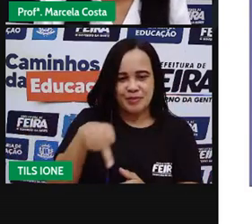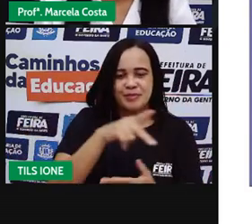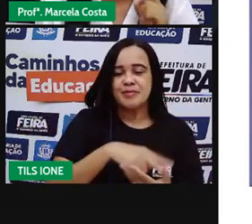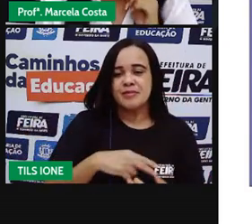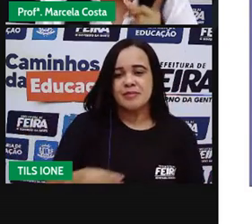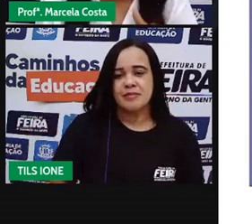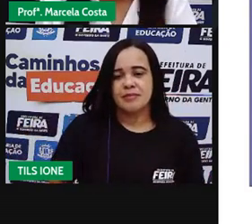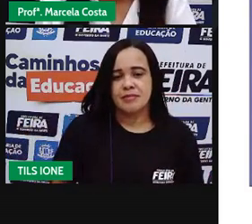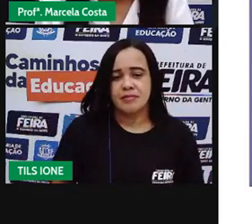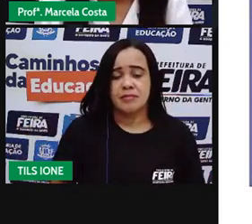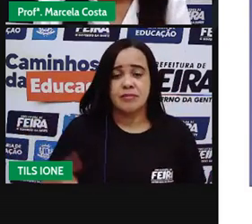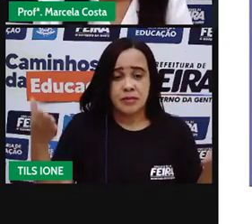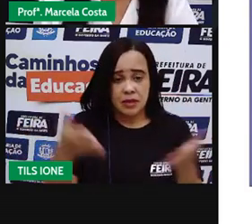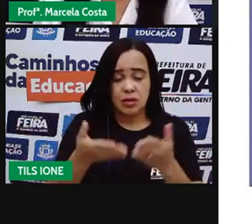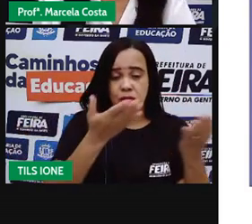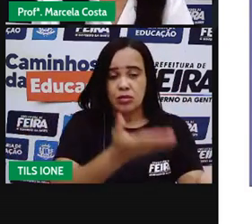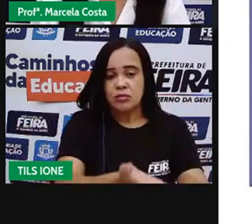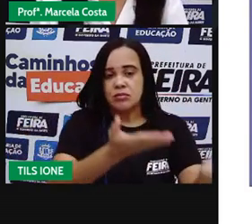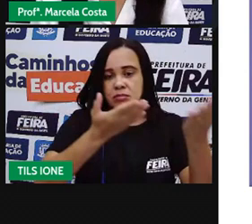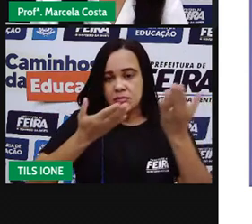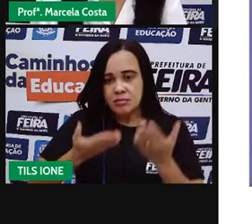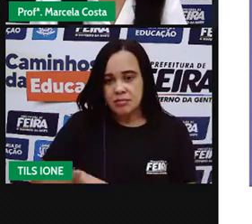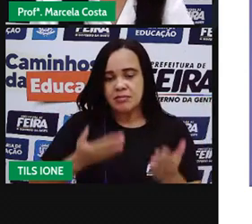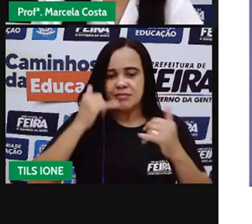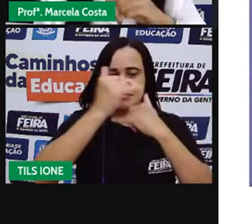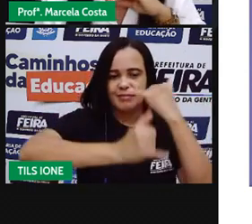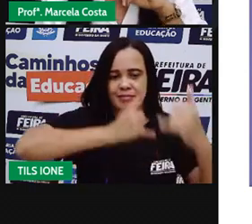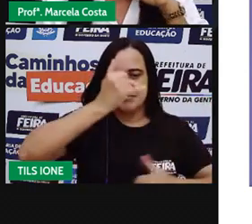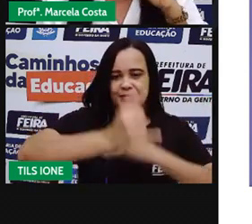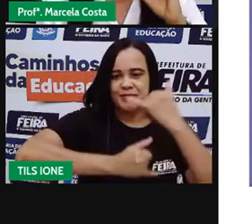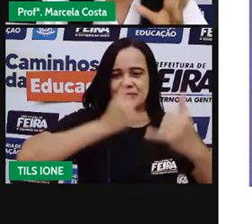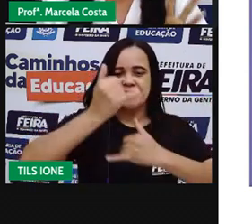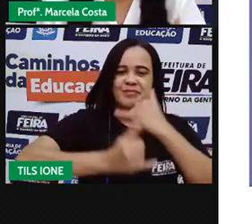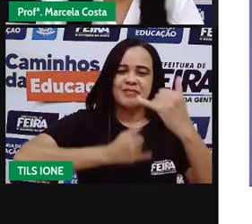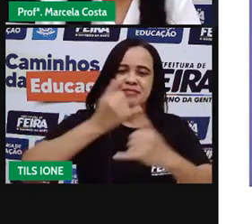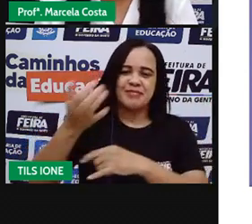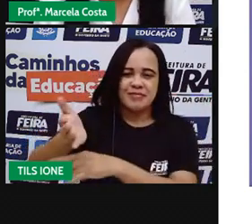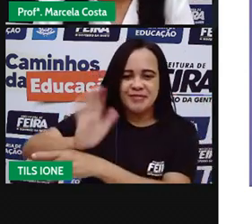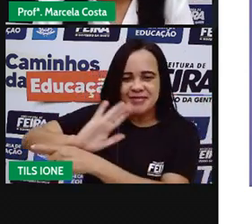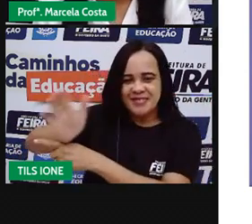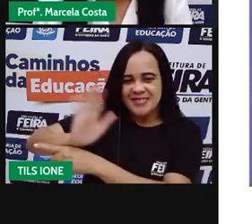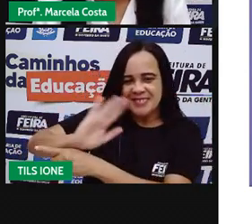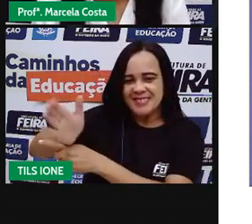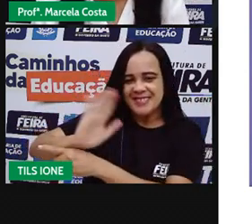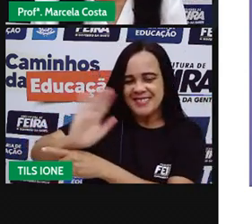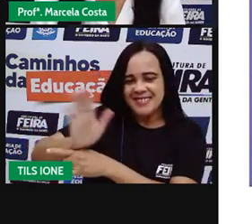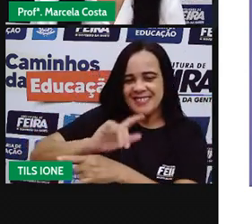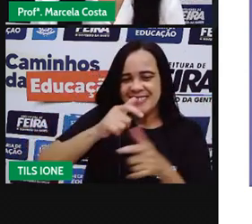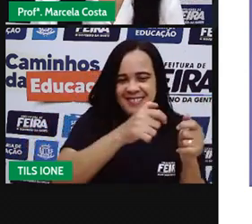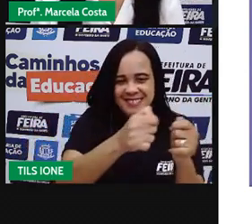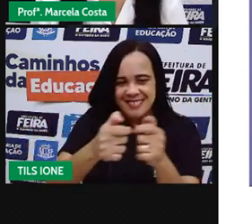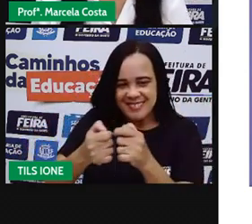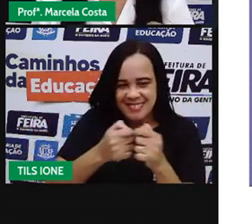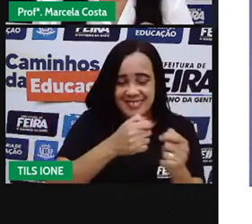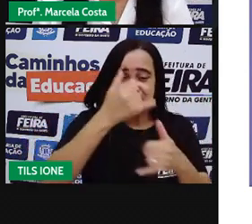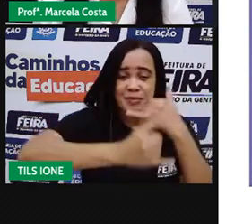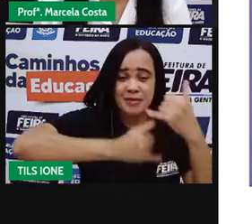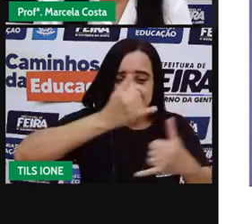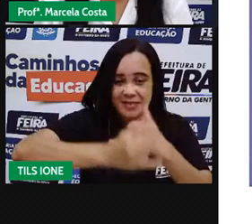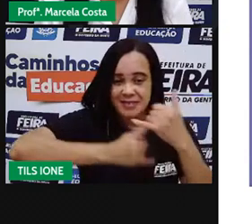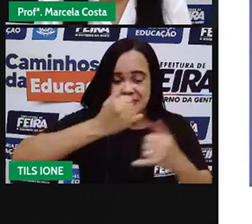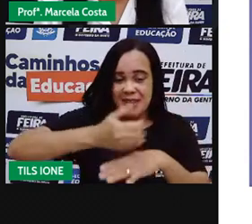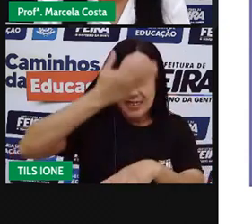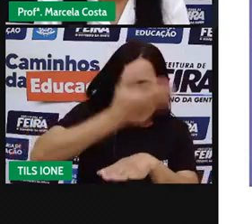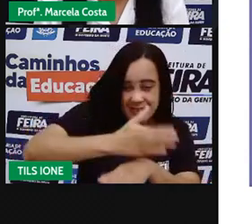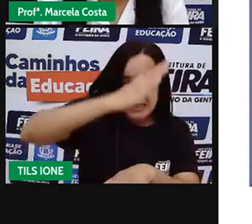Agora eu quero te convidar para jogar comigo, para a gente colocar esse conhecimento em prática. E aí a